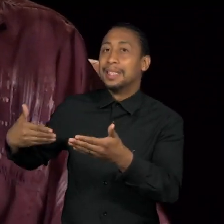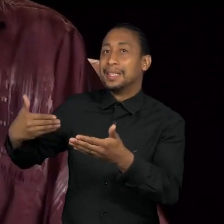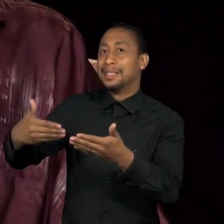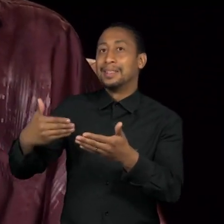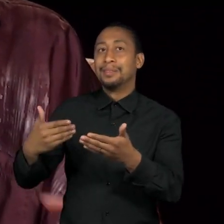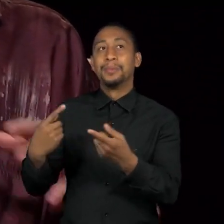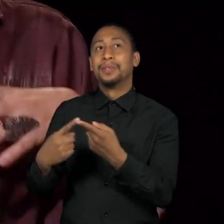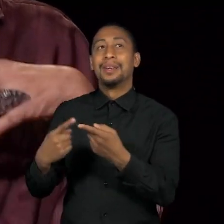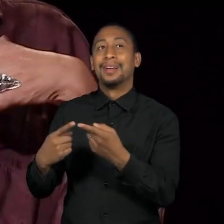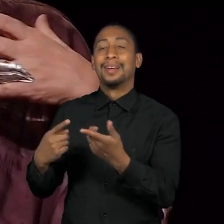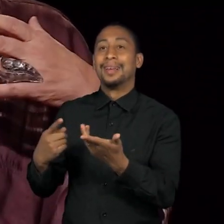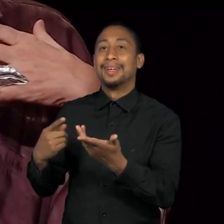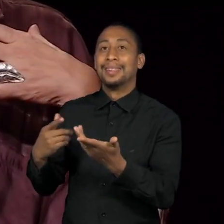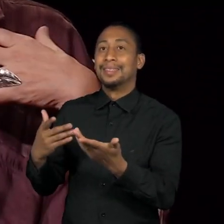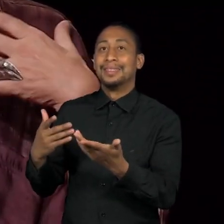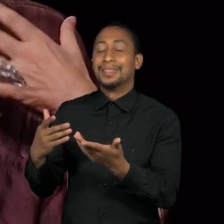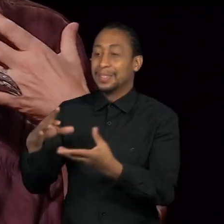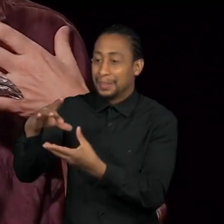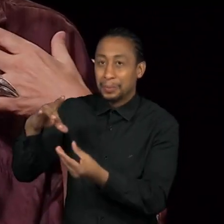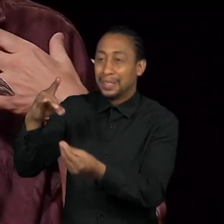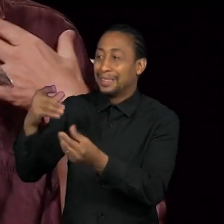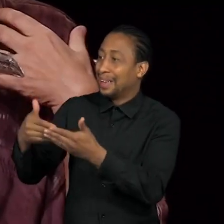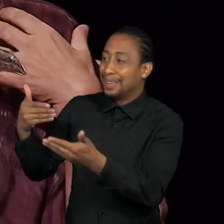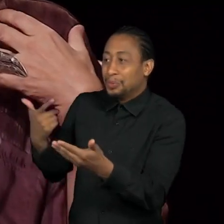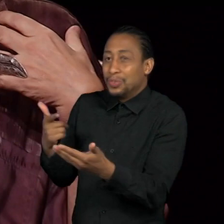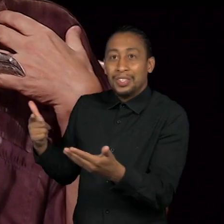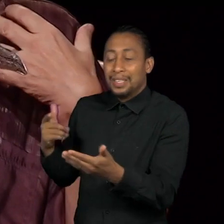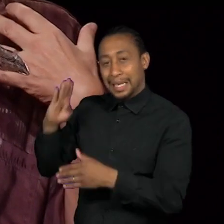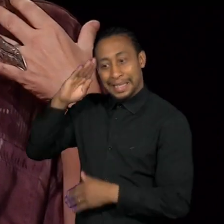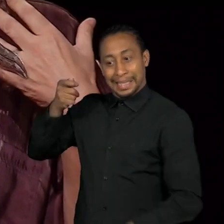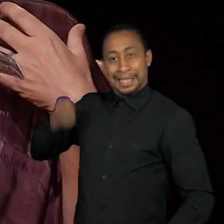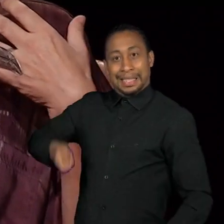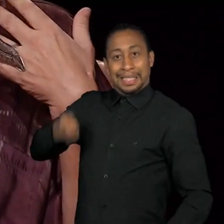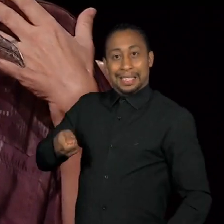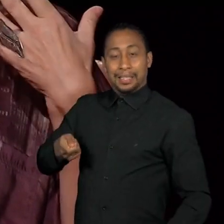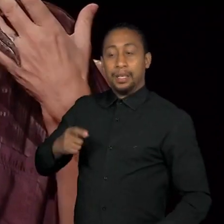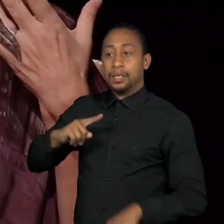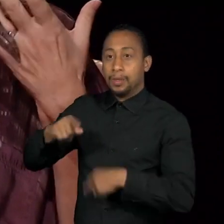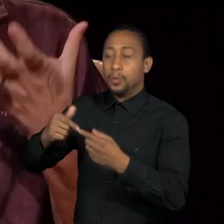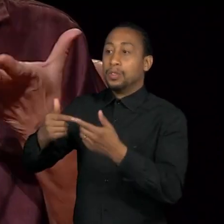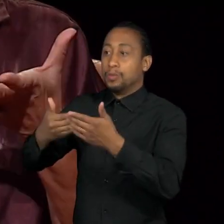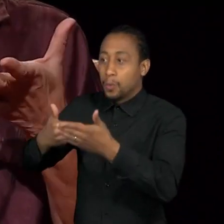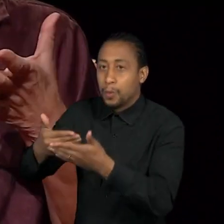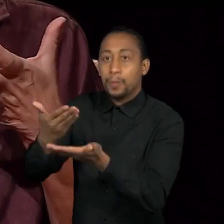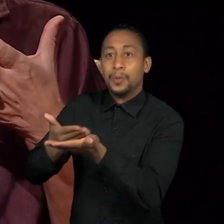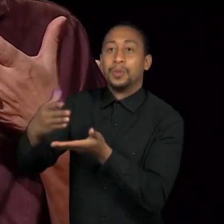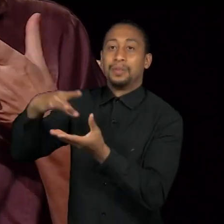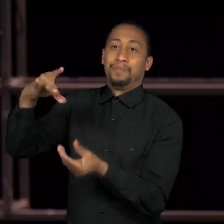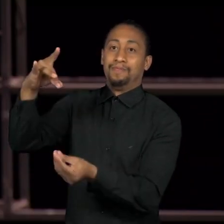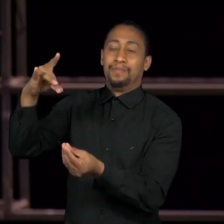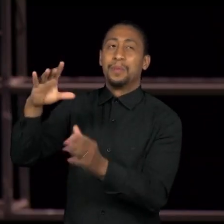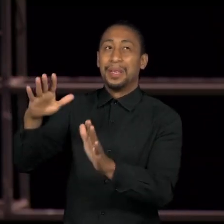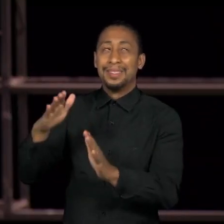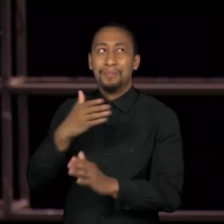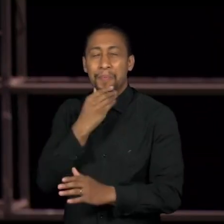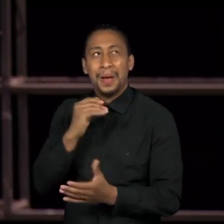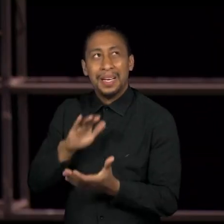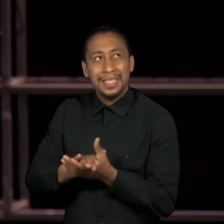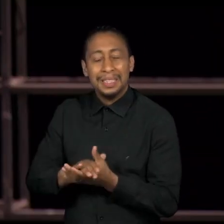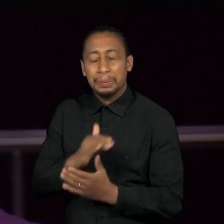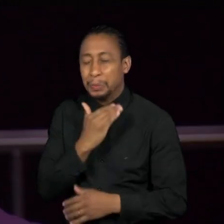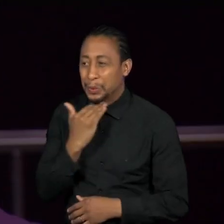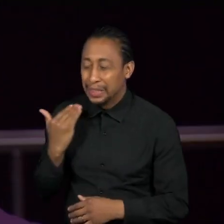estava batalhando. Ou seja, quando ele morreu, a dor foi indescritível.